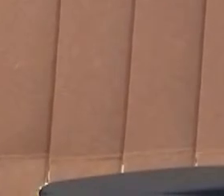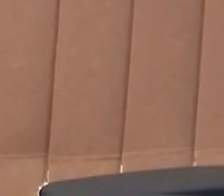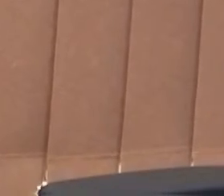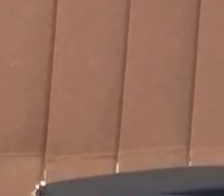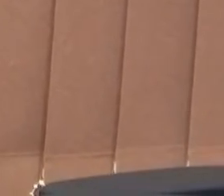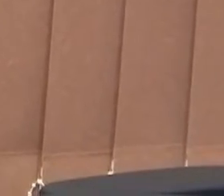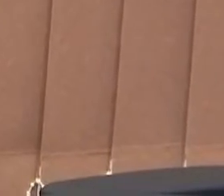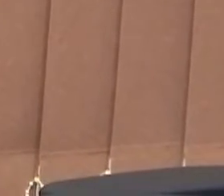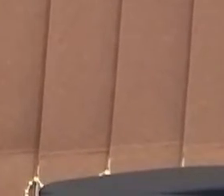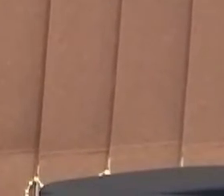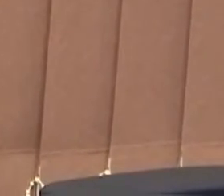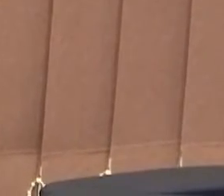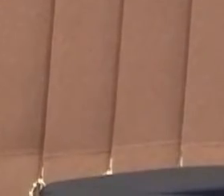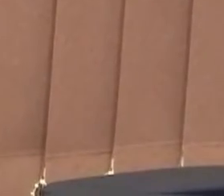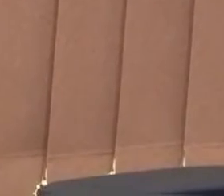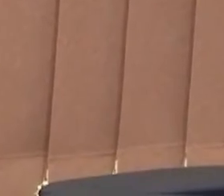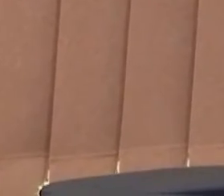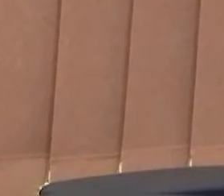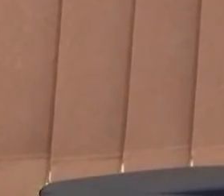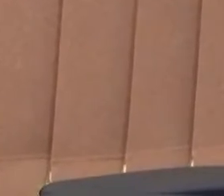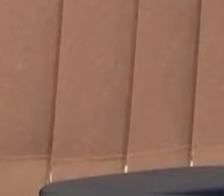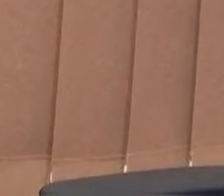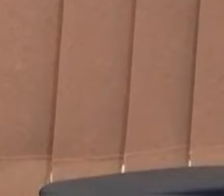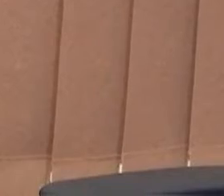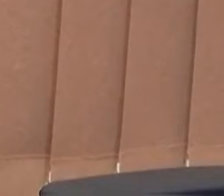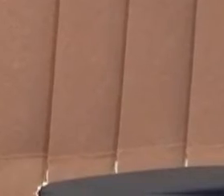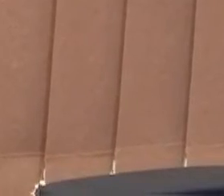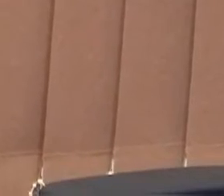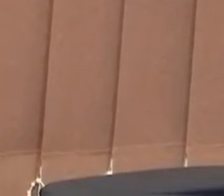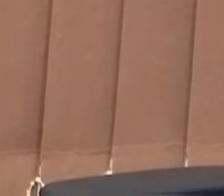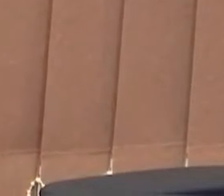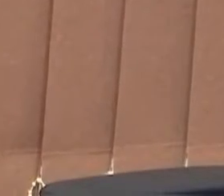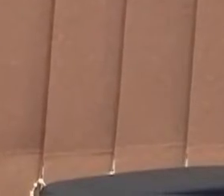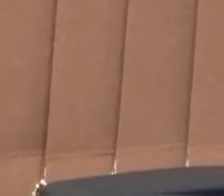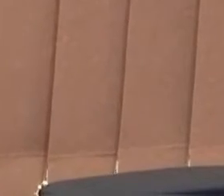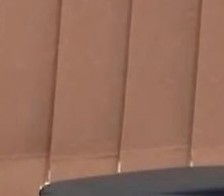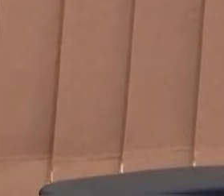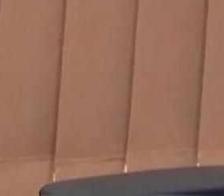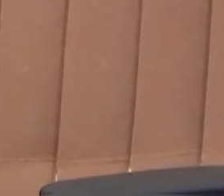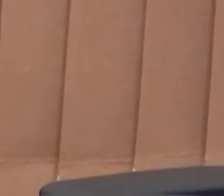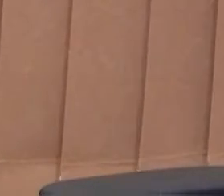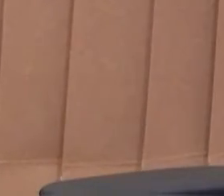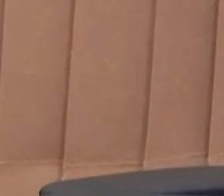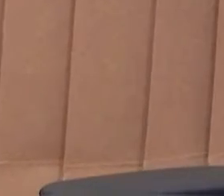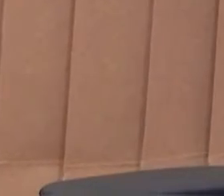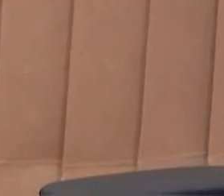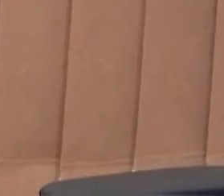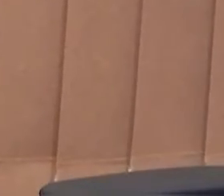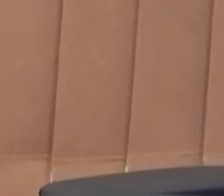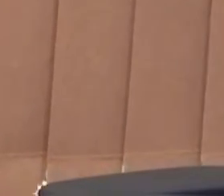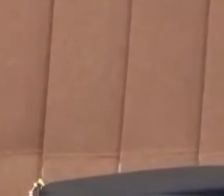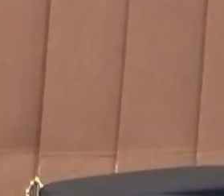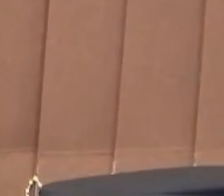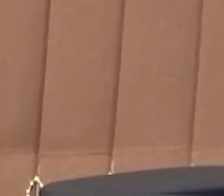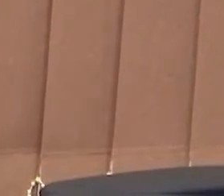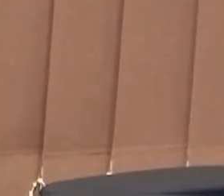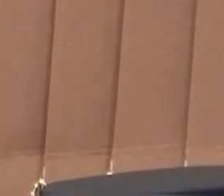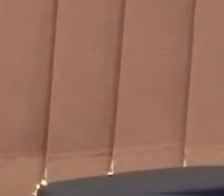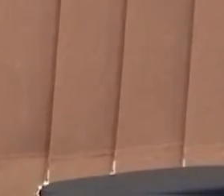da Comissão de Educação, o que a gente vai fazer junto com as entidades é produzir, vamos dizer